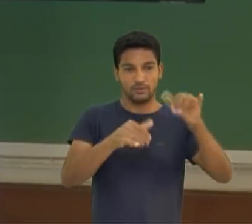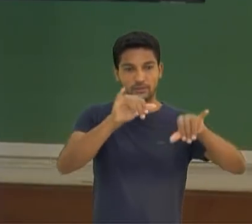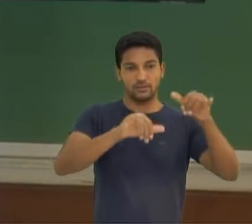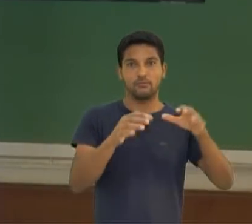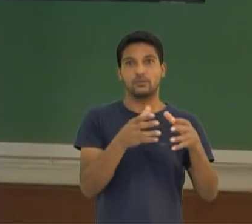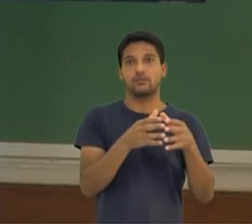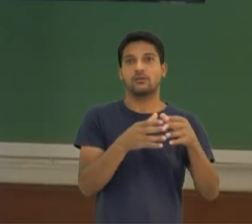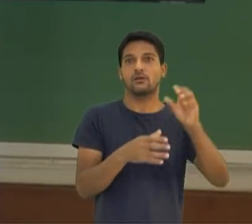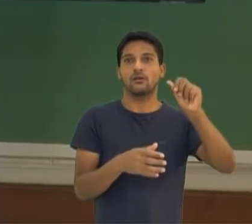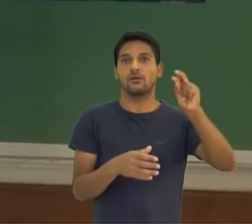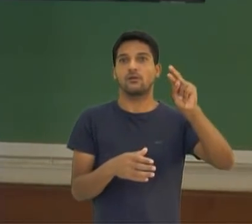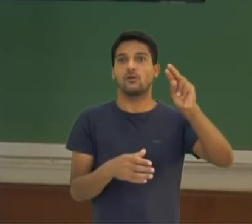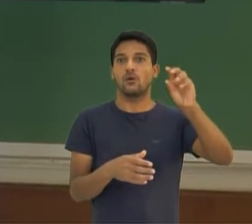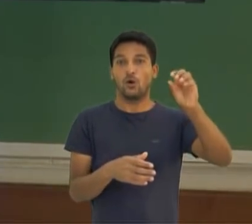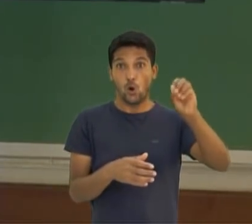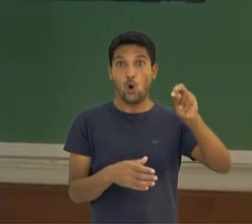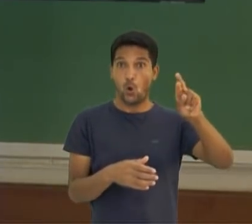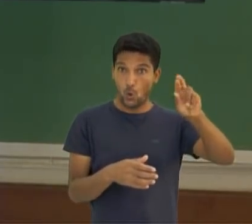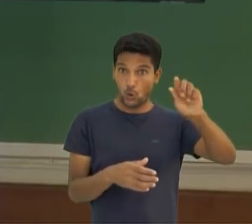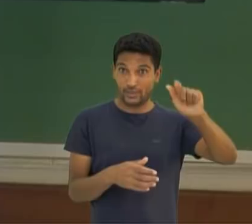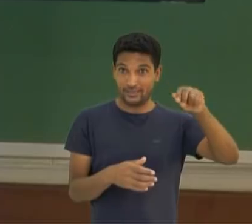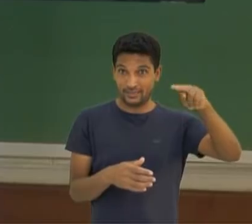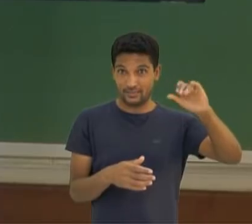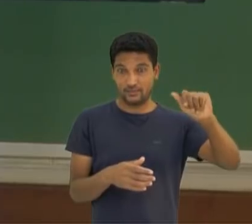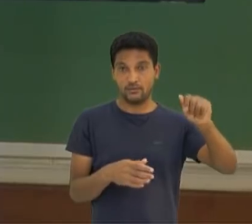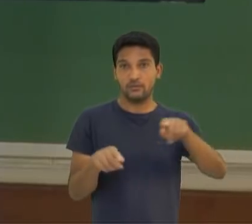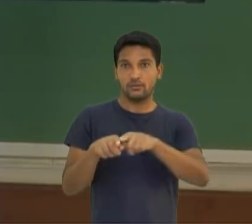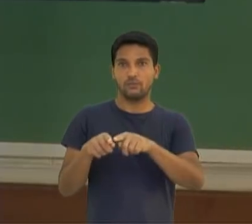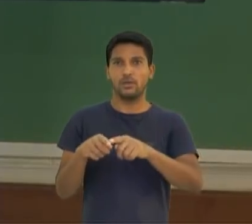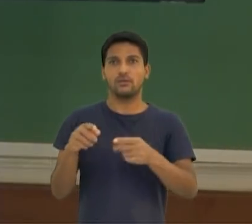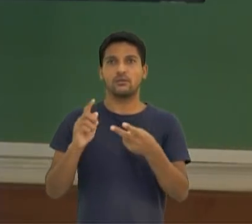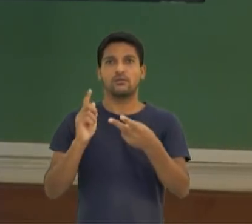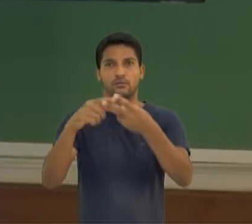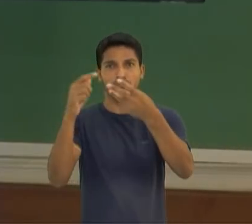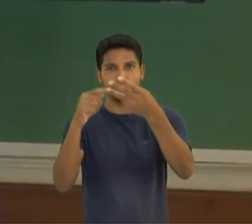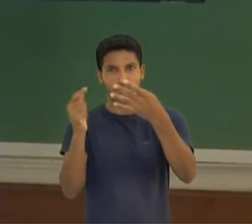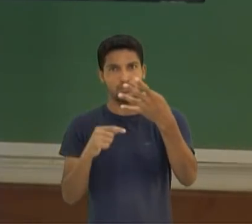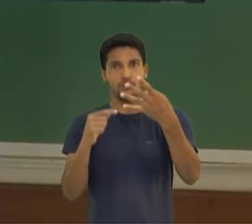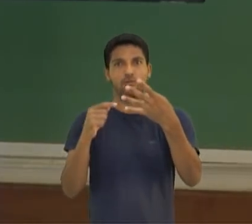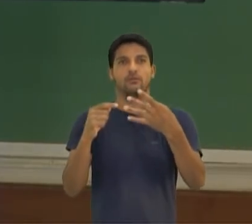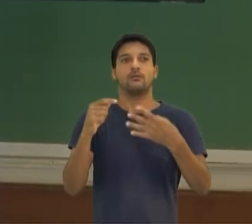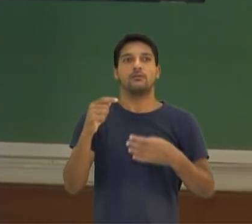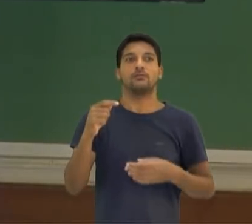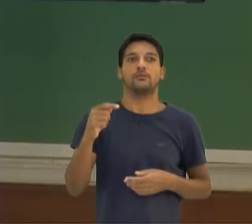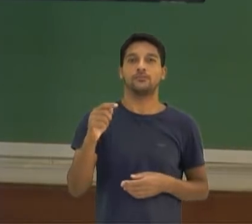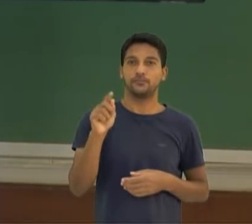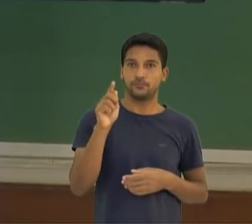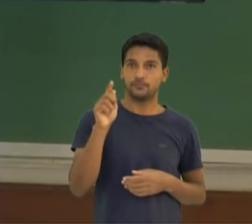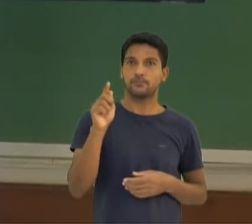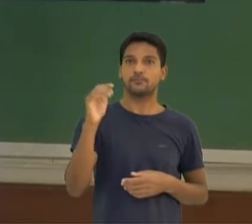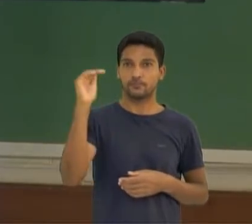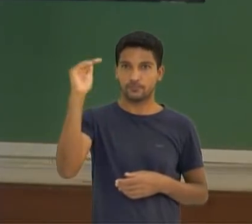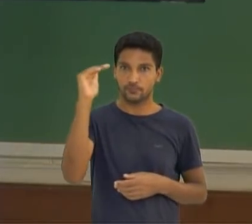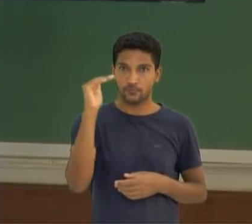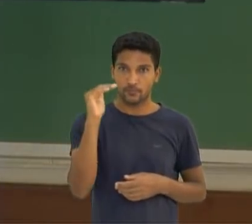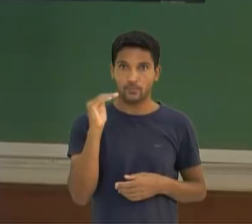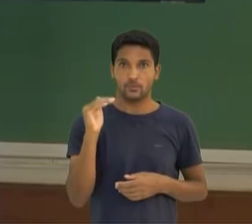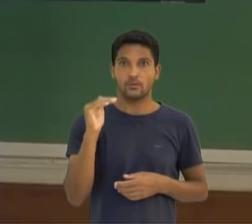orgânica, a questão da teoria da força vital e a questão também da síntese da ureia, além, obviamente,